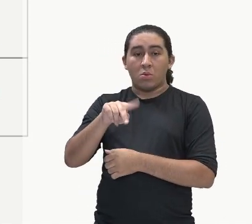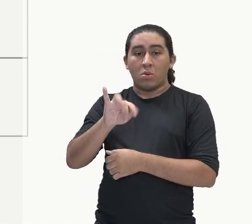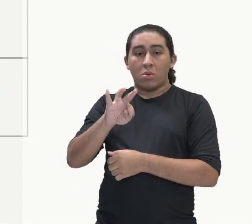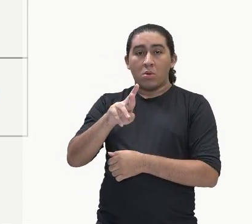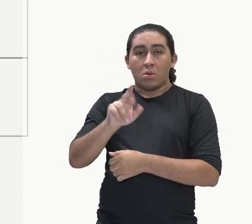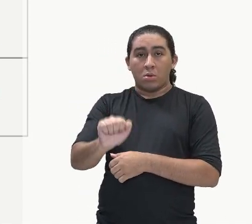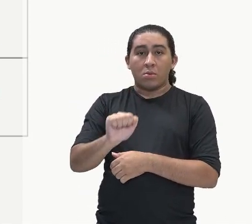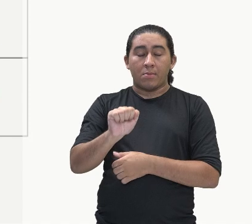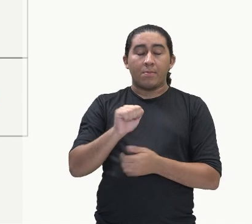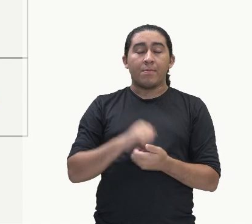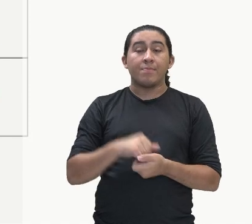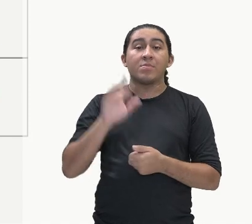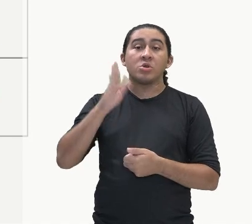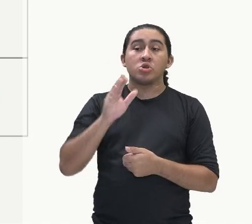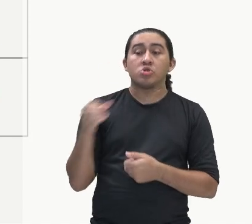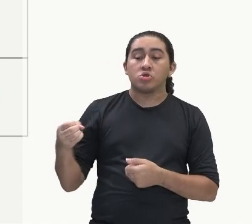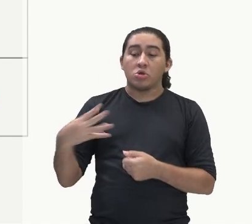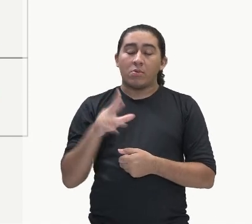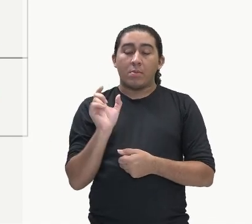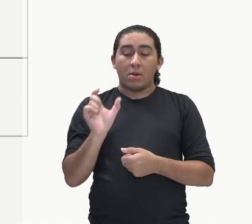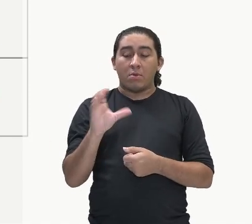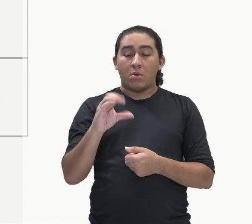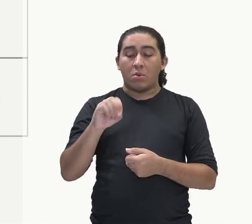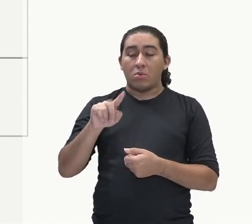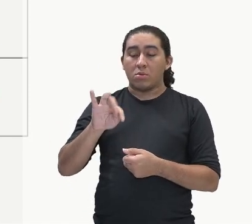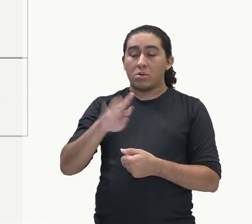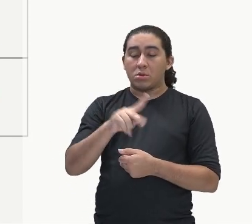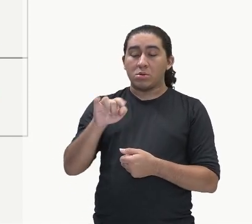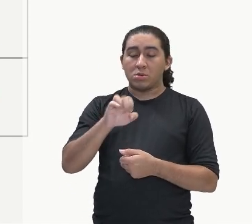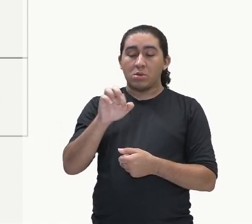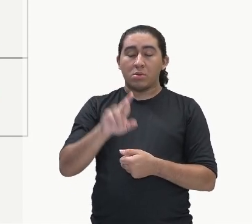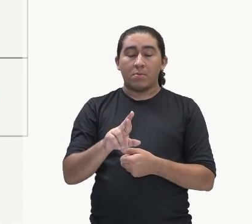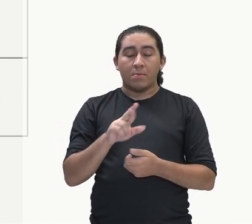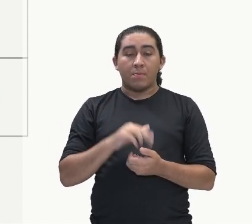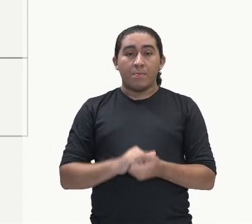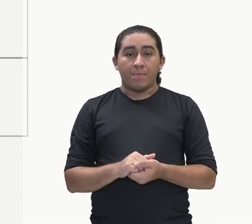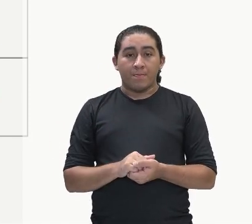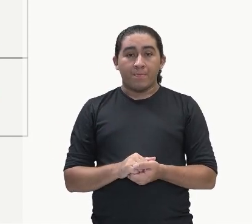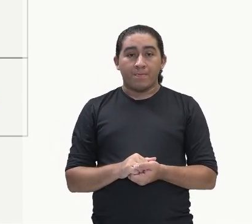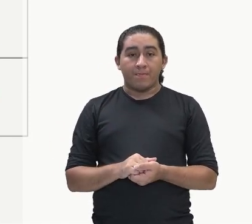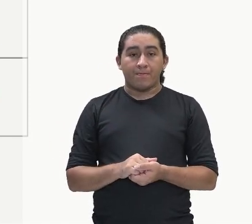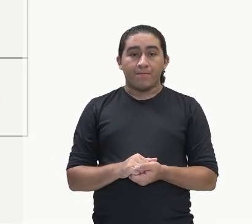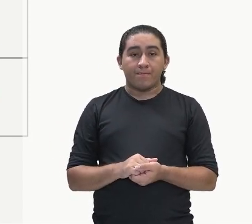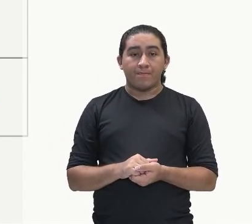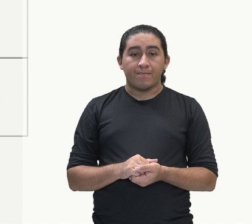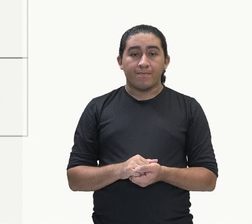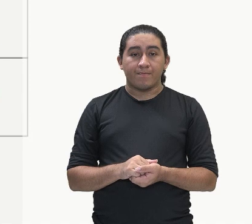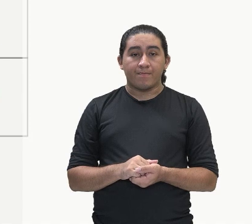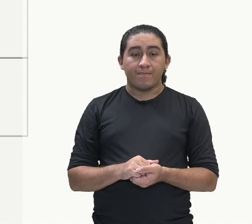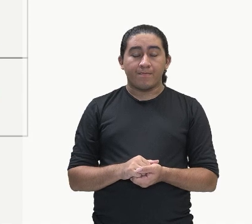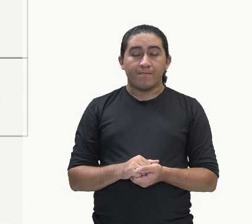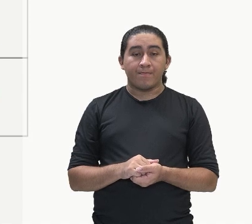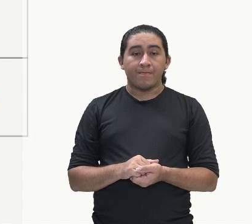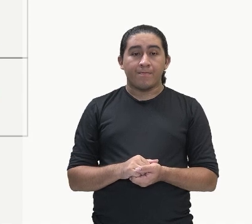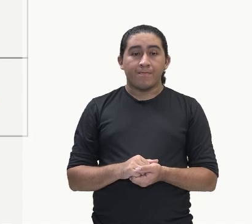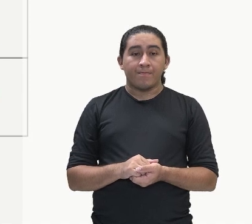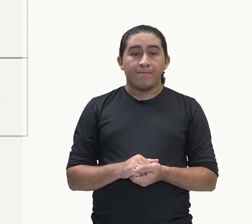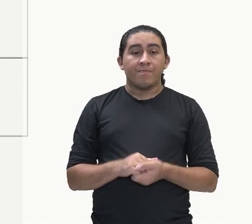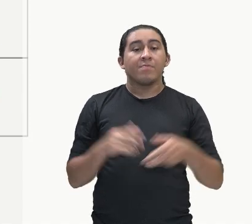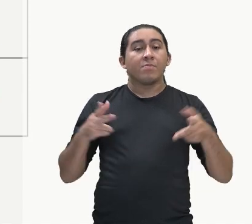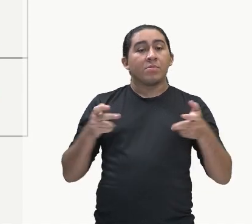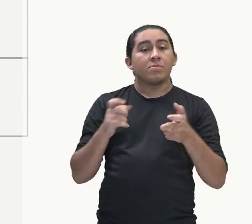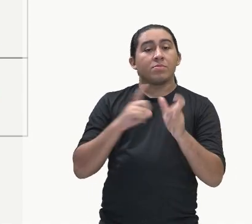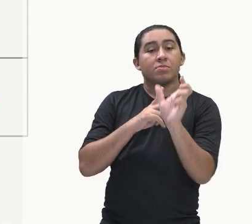outra palavra, contradizer. Já o sufixo, veja que eu tenho aqui o radical